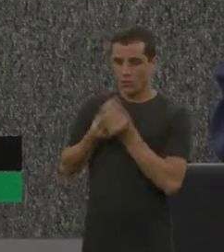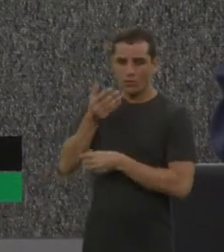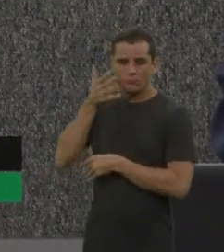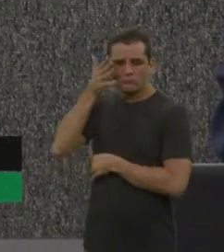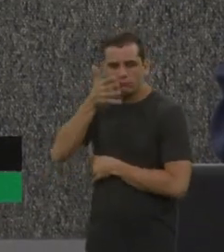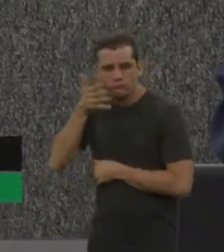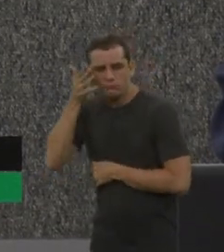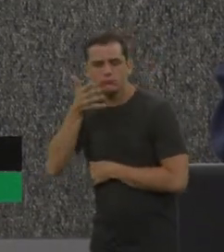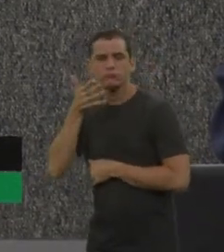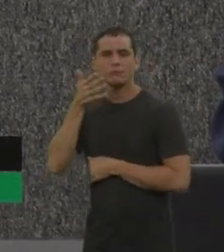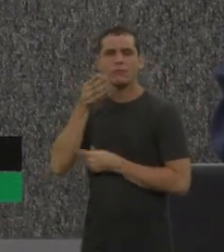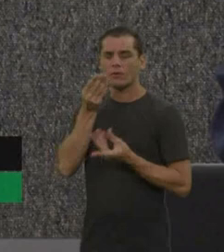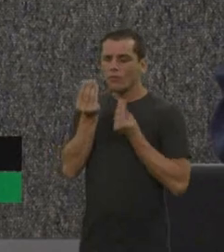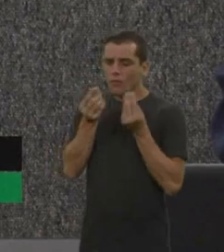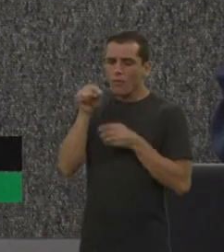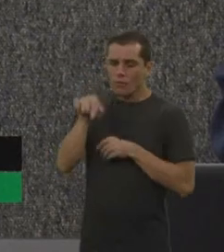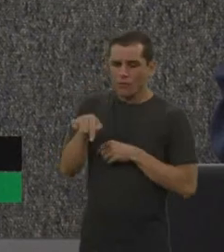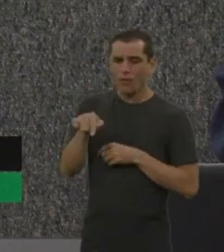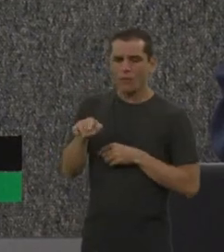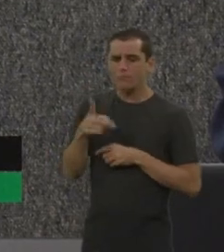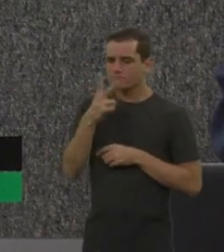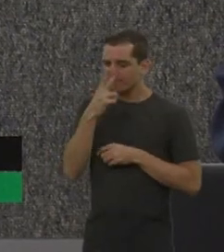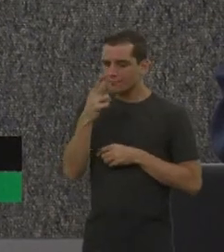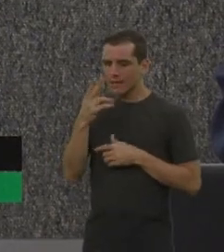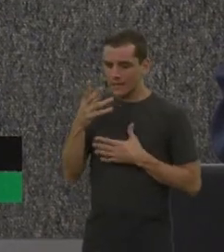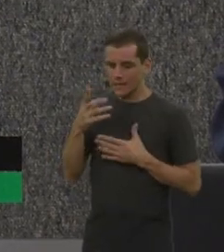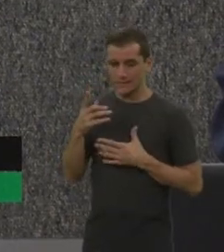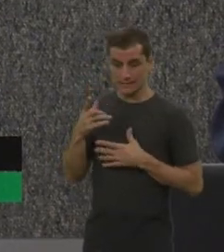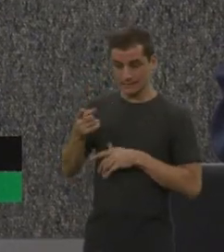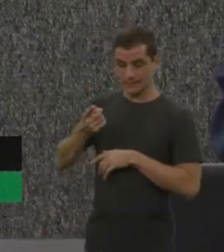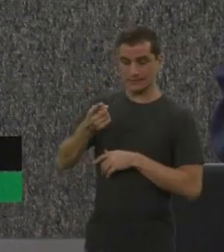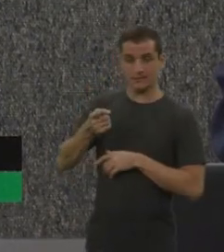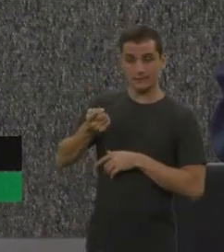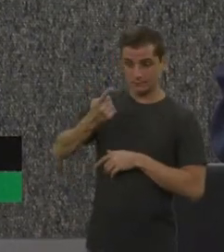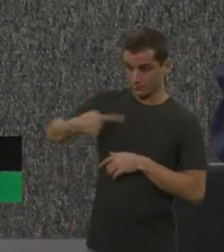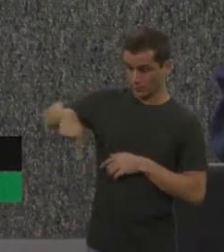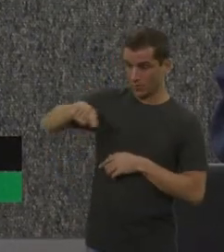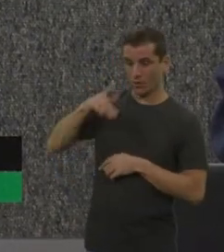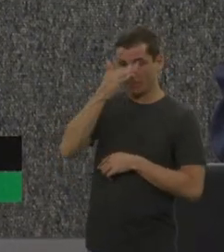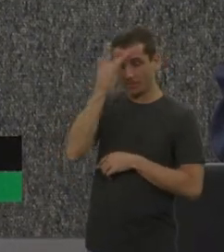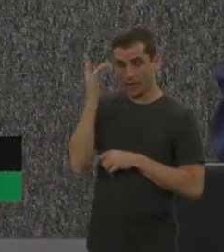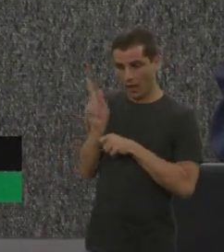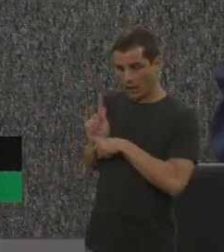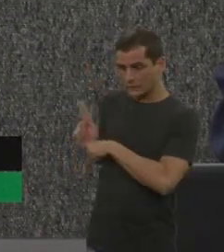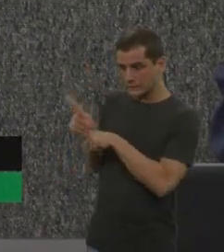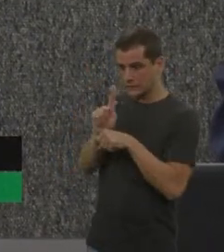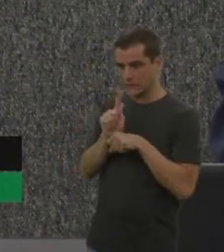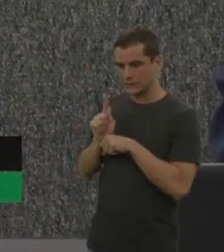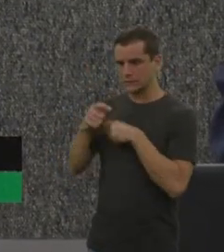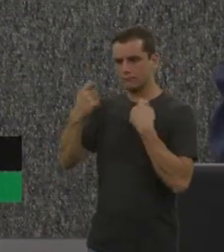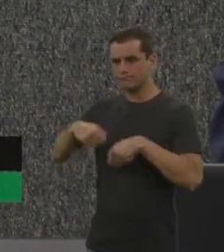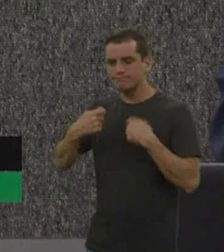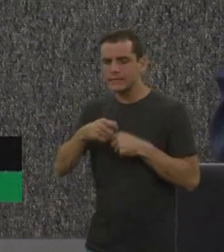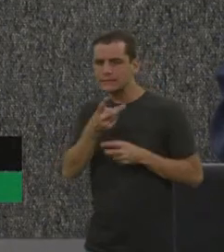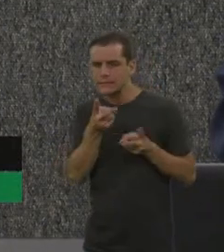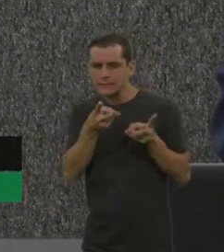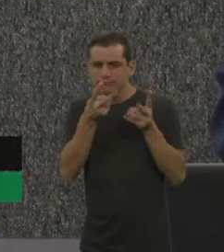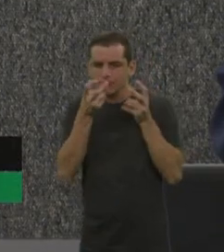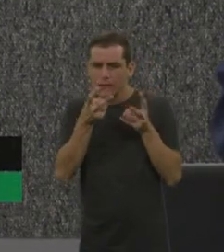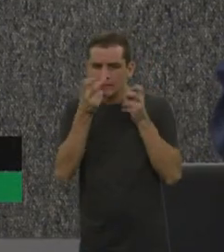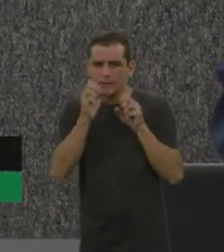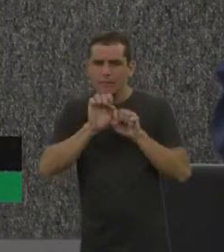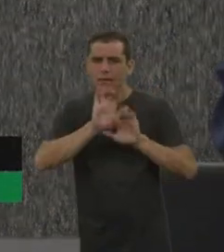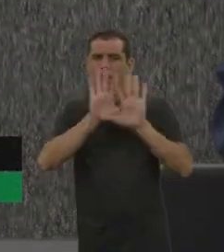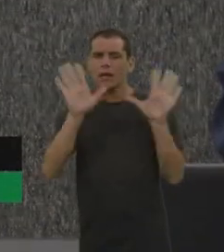Henrique, que nós, na condição de gestores, precisamos ouvir com mais atenção.